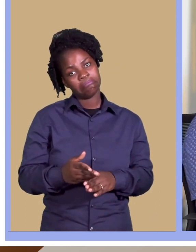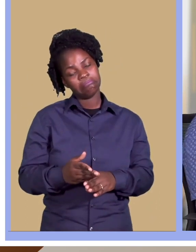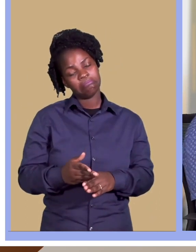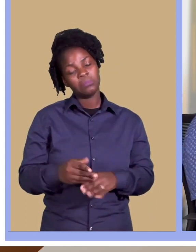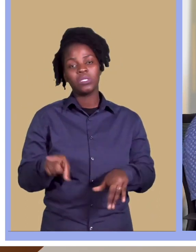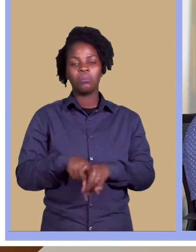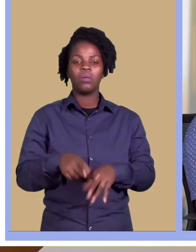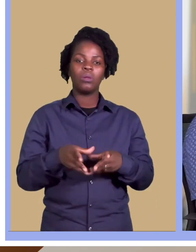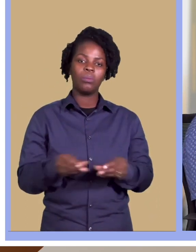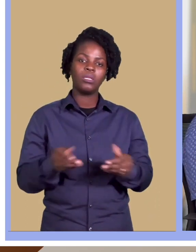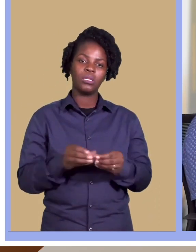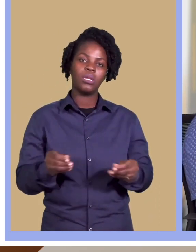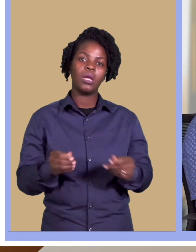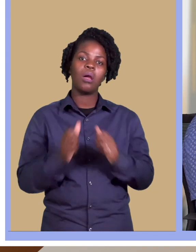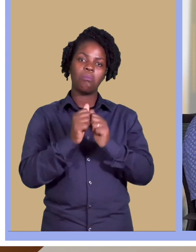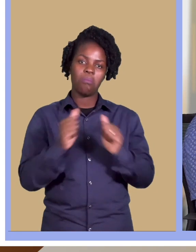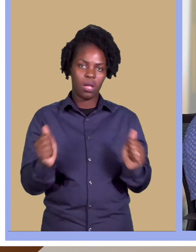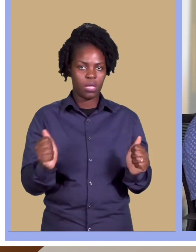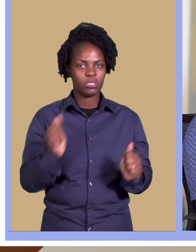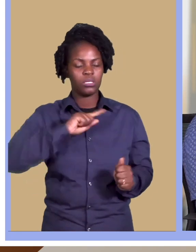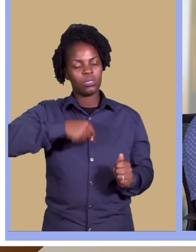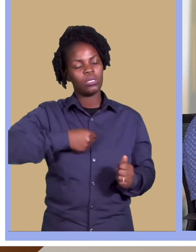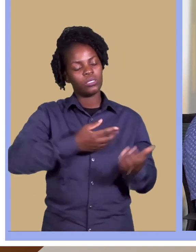progressivamente a gente consiga chegar lá. Exatamente.